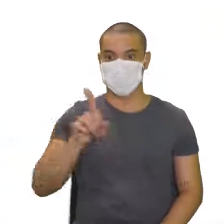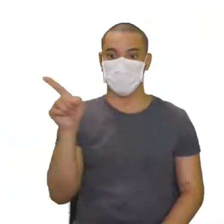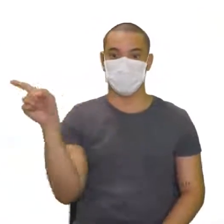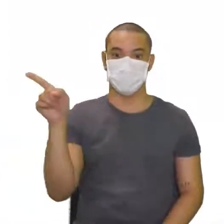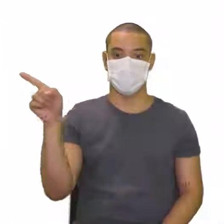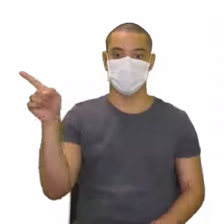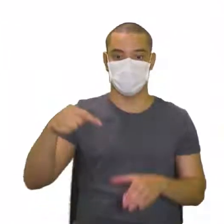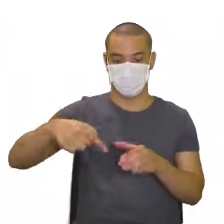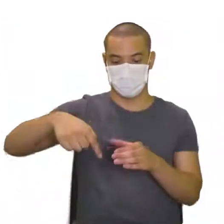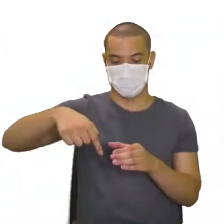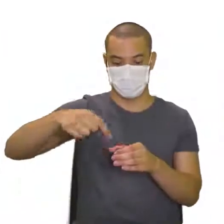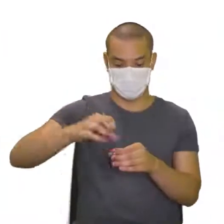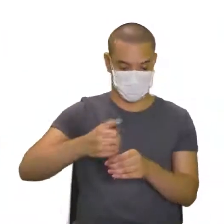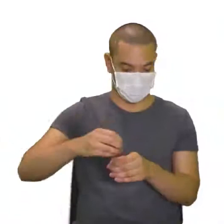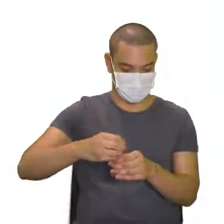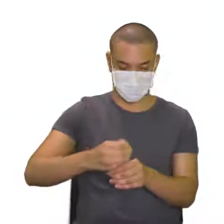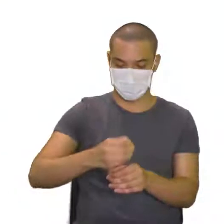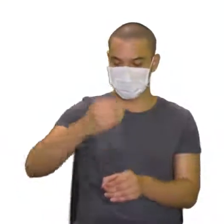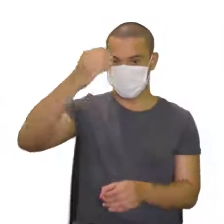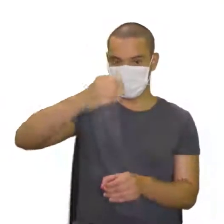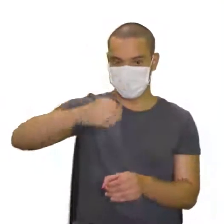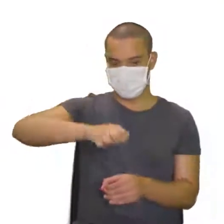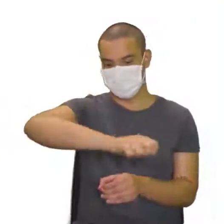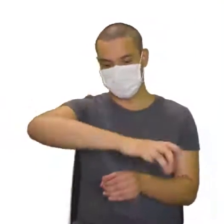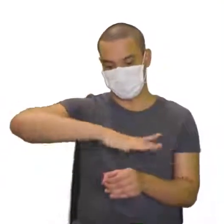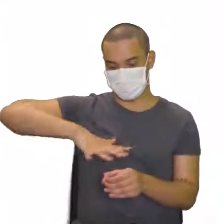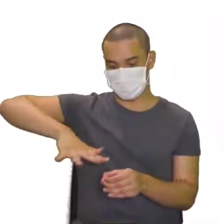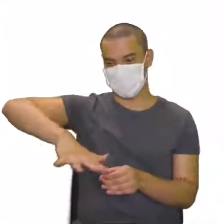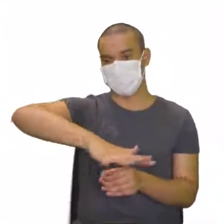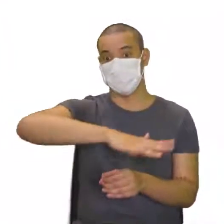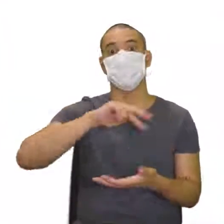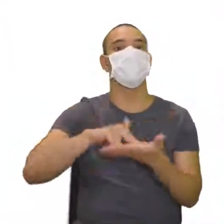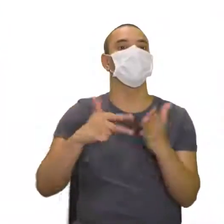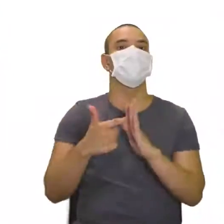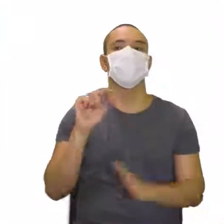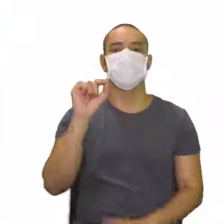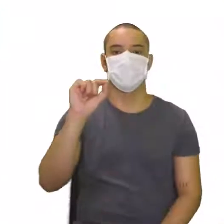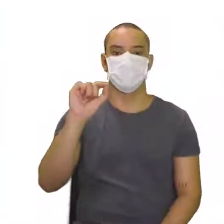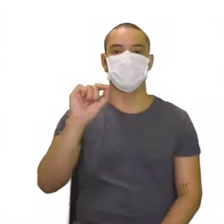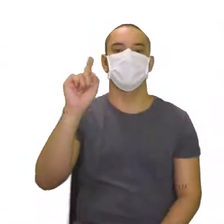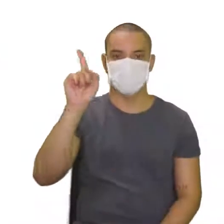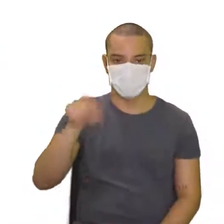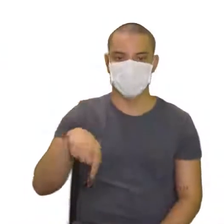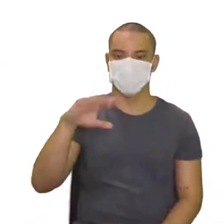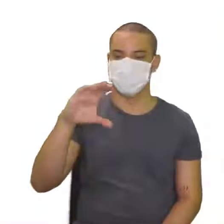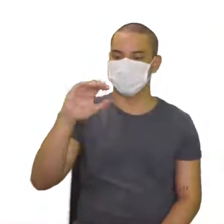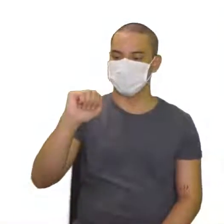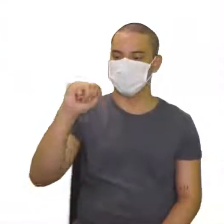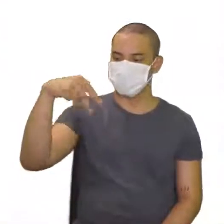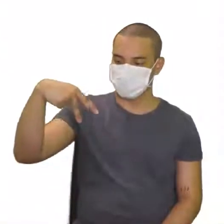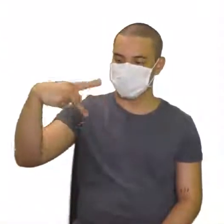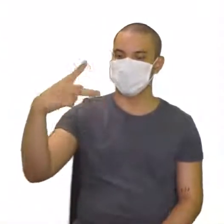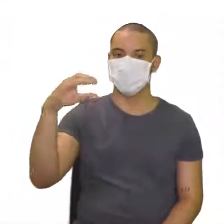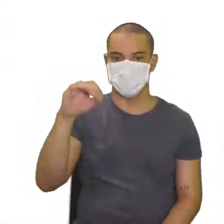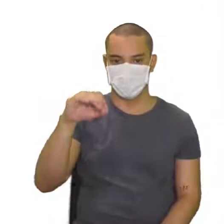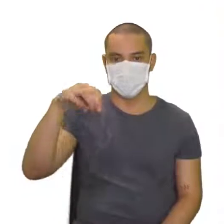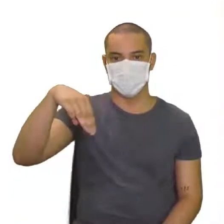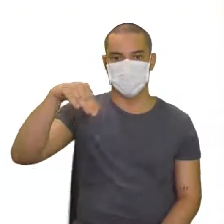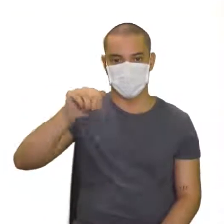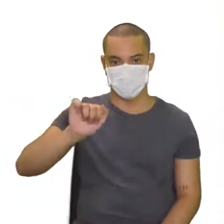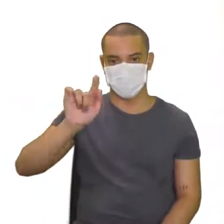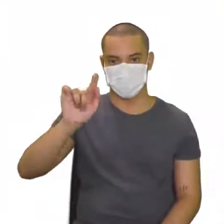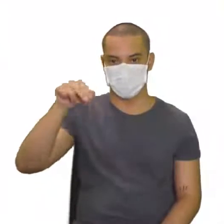ele fala ali que as linhas de campo são circunferências concêntricas, a imagem aqui está mostrando,